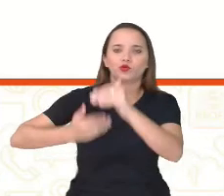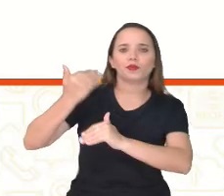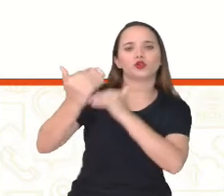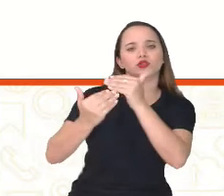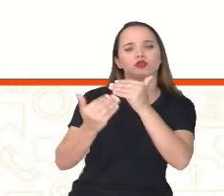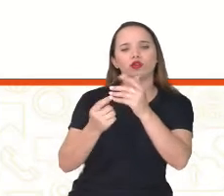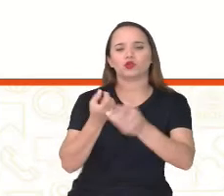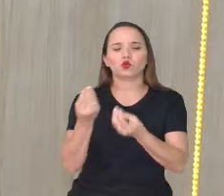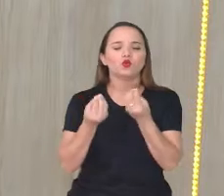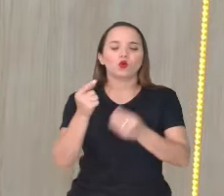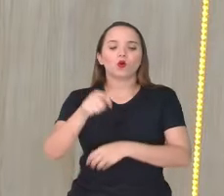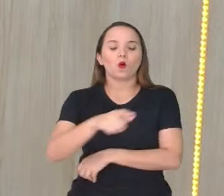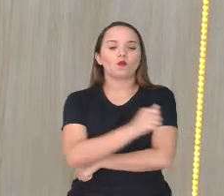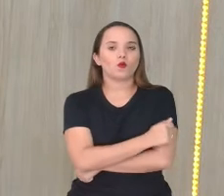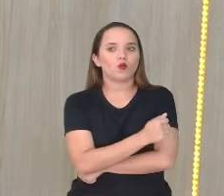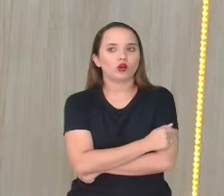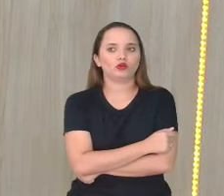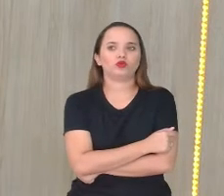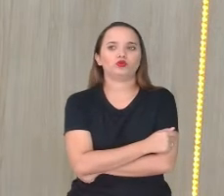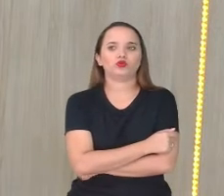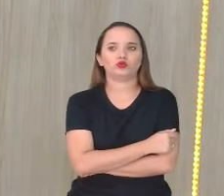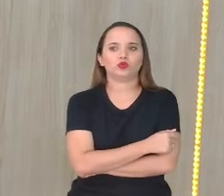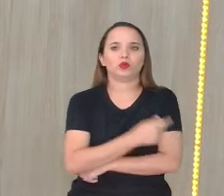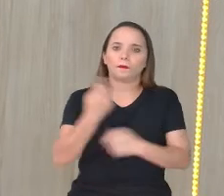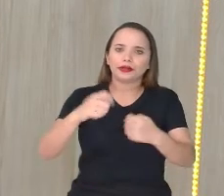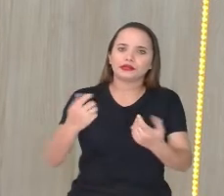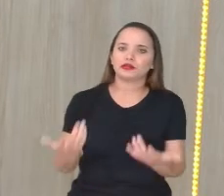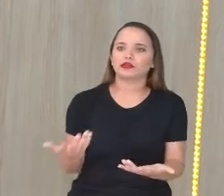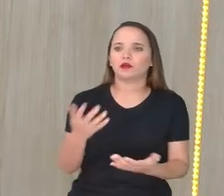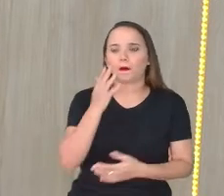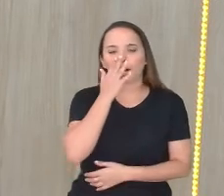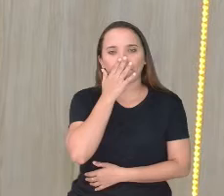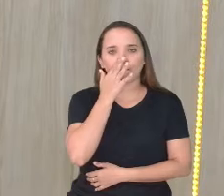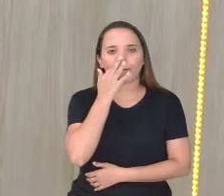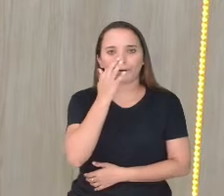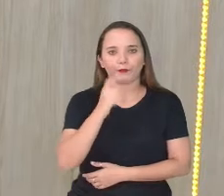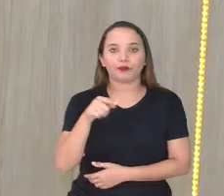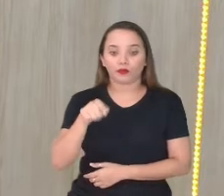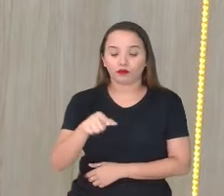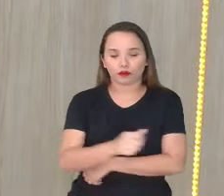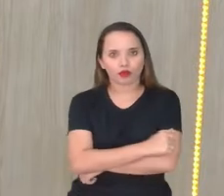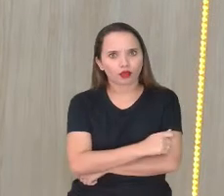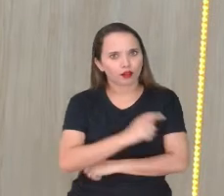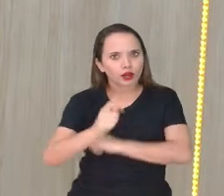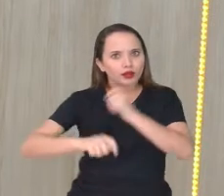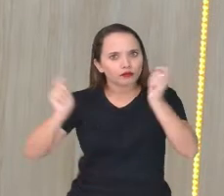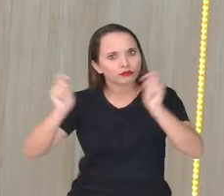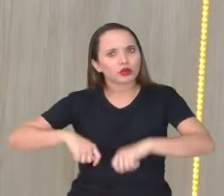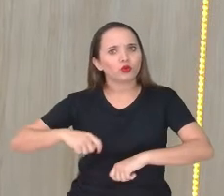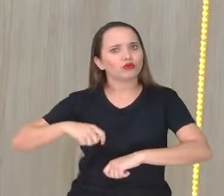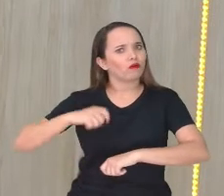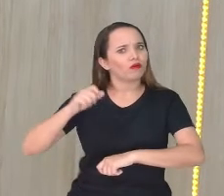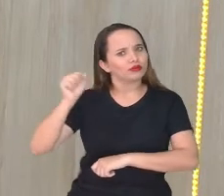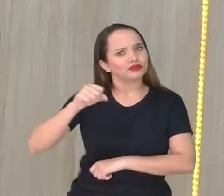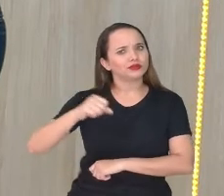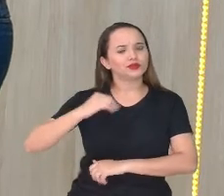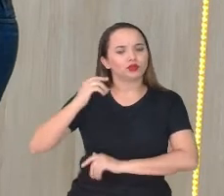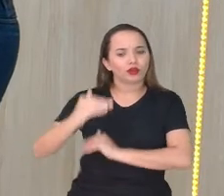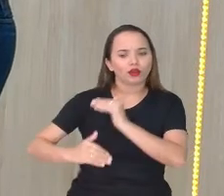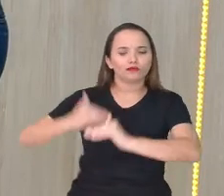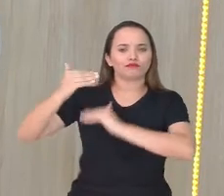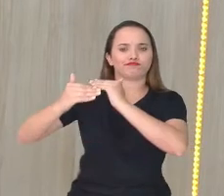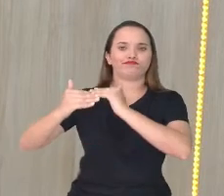esse estudante, ele precisa? Ele avança, ele é capaz.